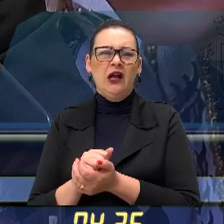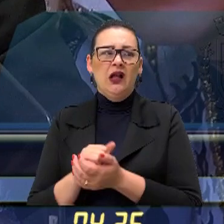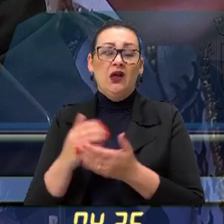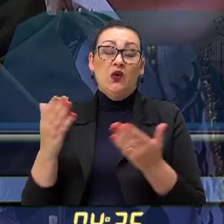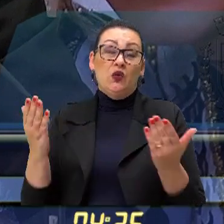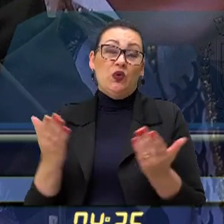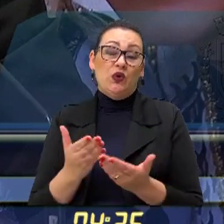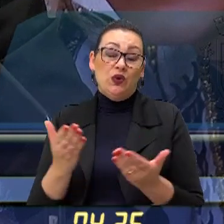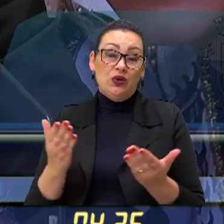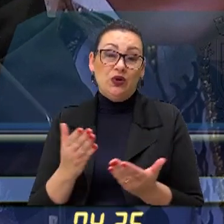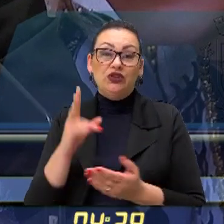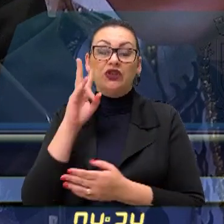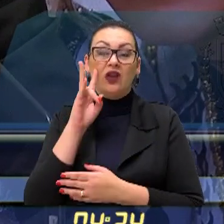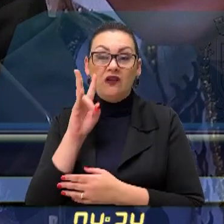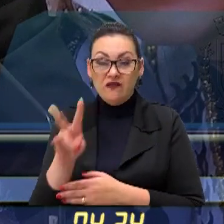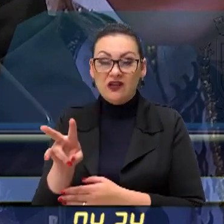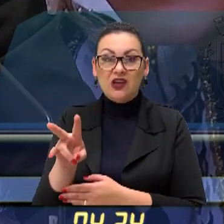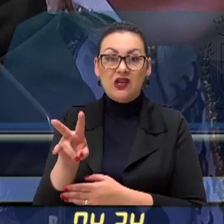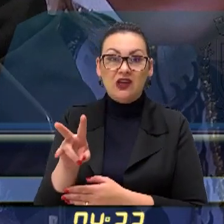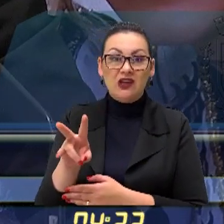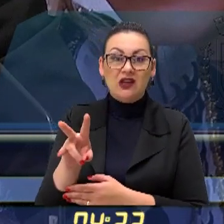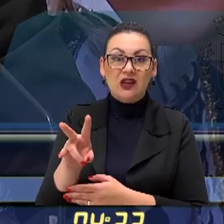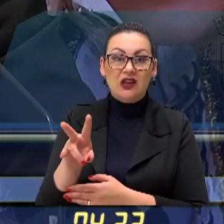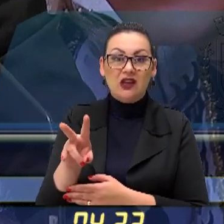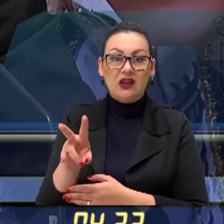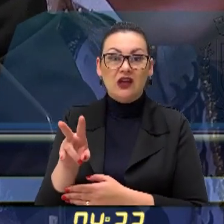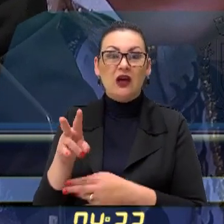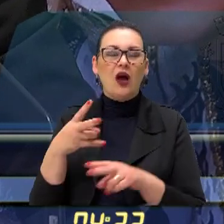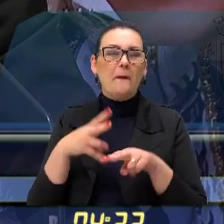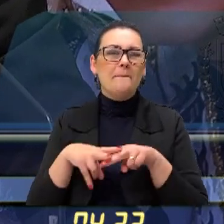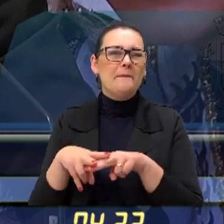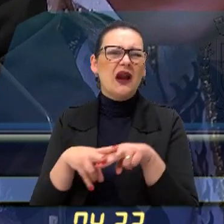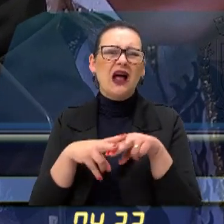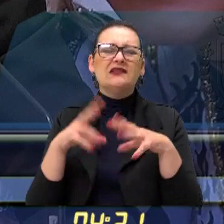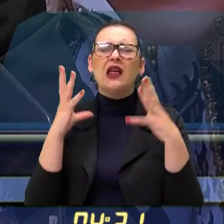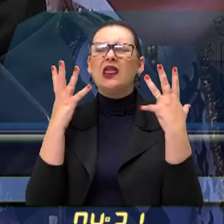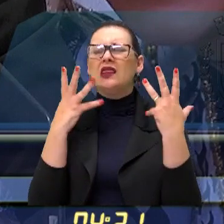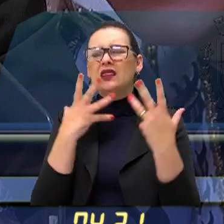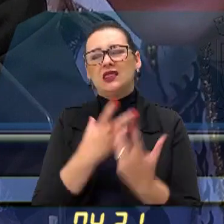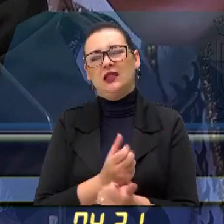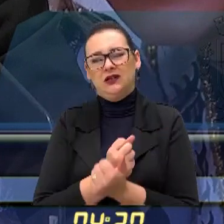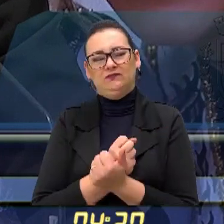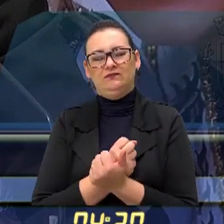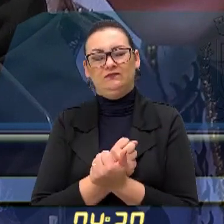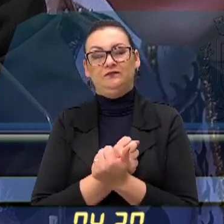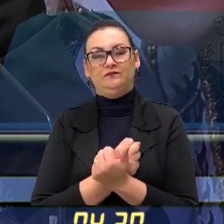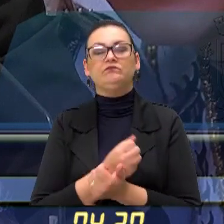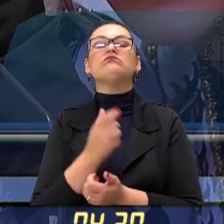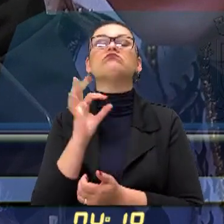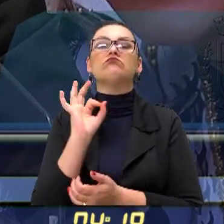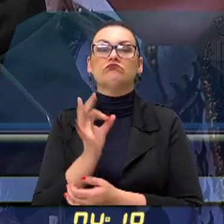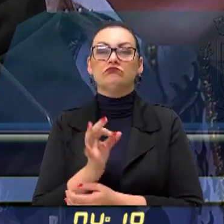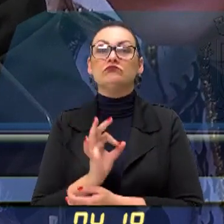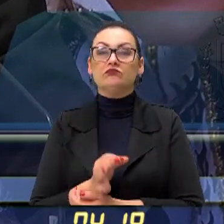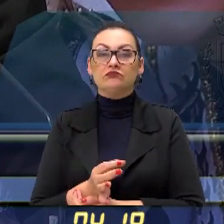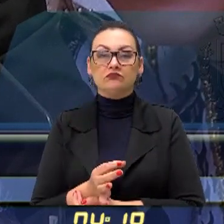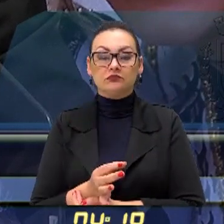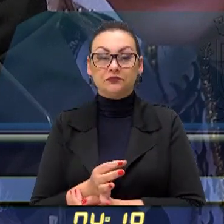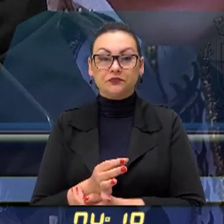hoje quem passa por ali veja uma praça muito linda e bonita, que com certeza,